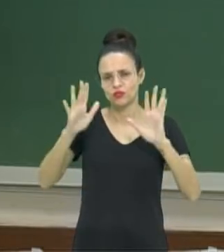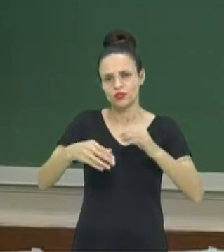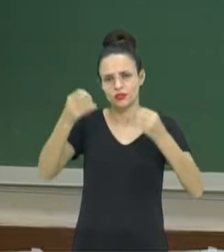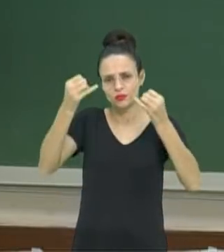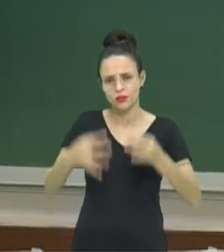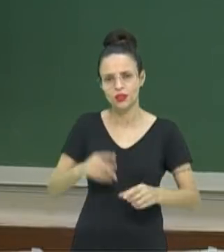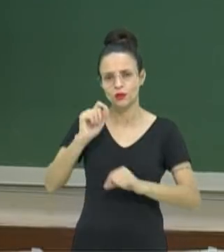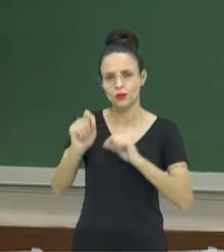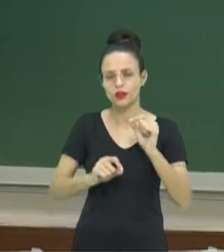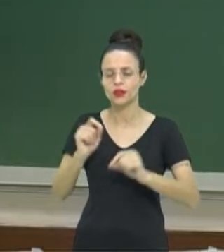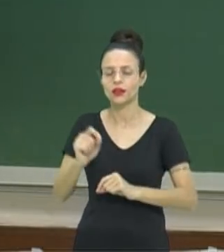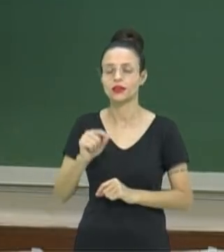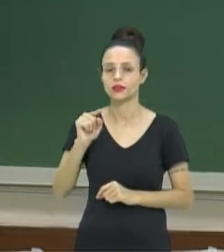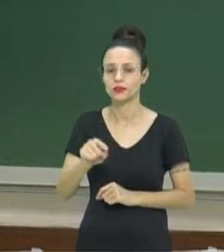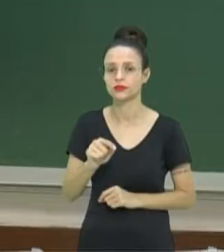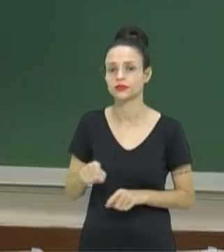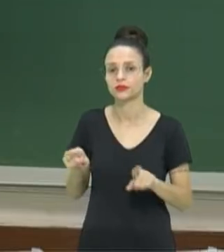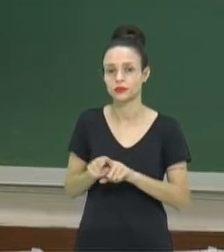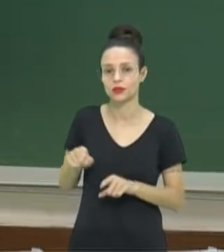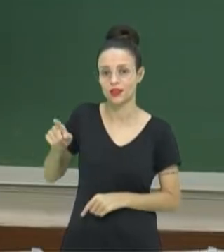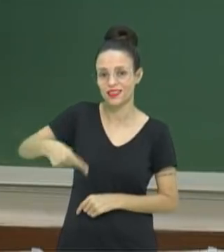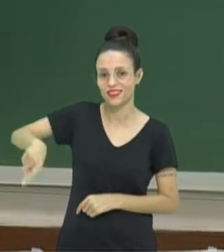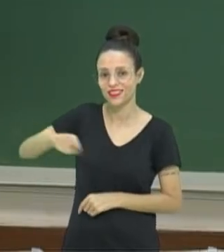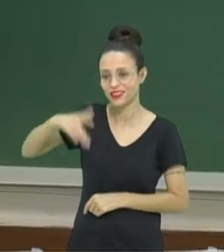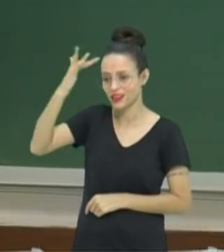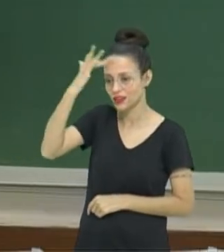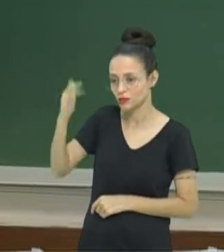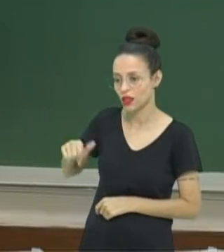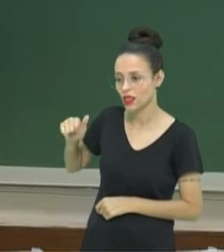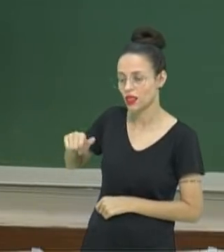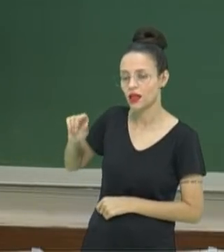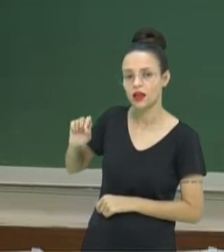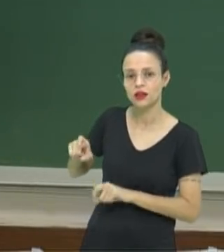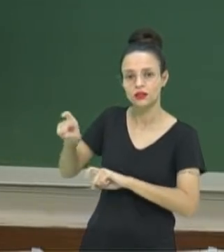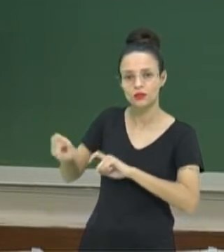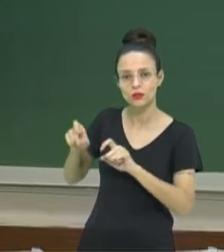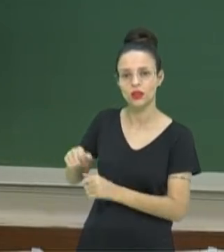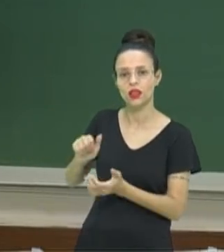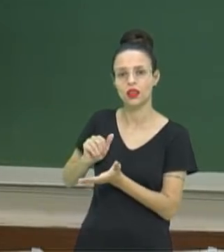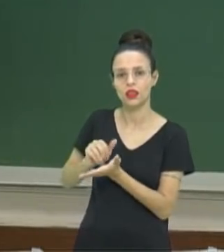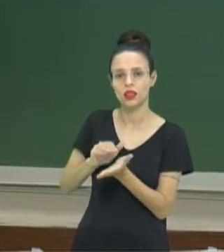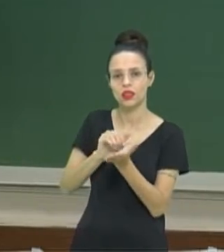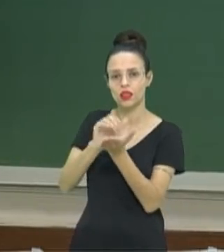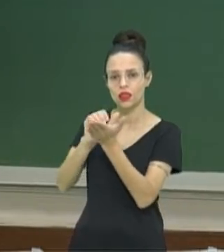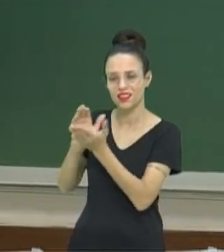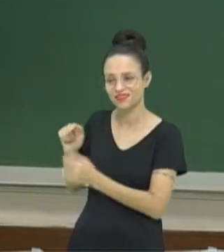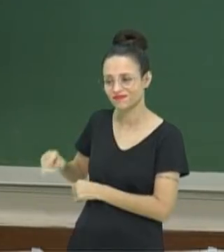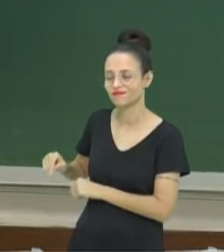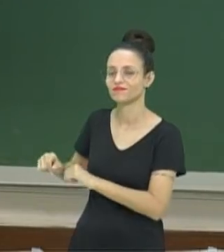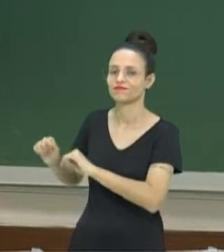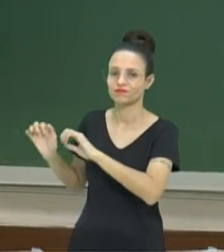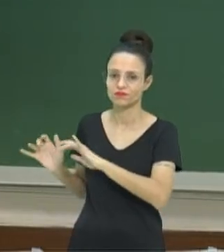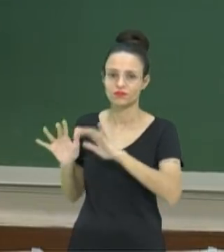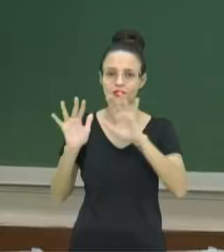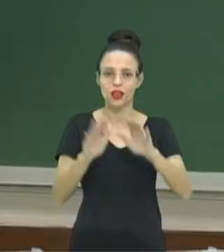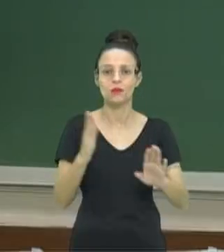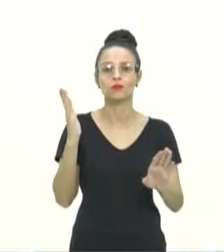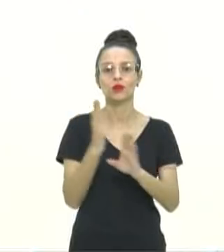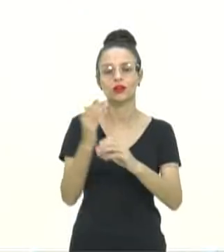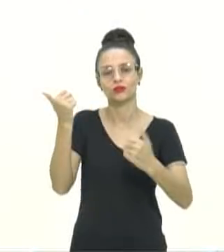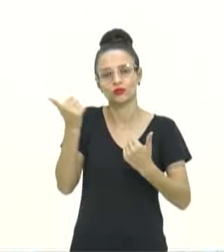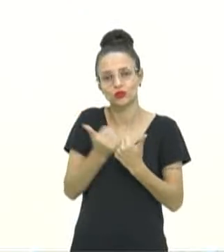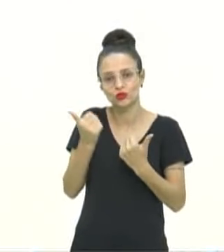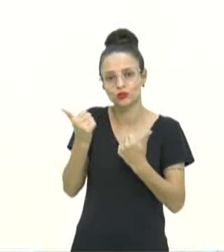vocês ali, então, a expulsão dos trabalhadores ali rurais do campo, né? Pela mecanização